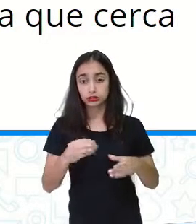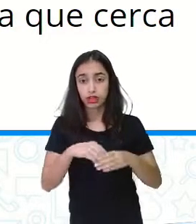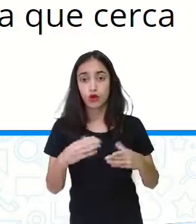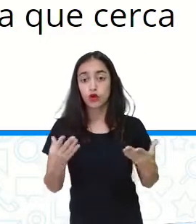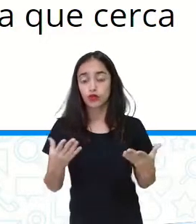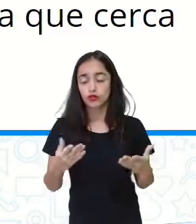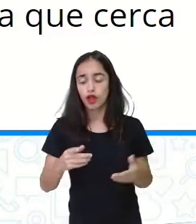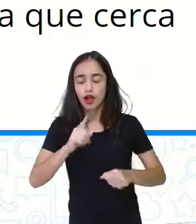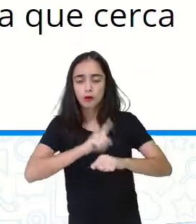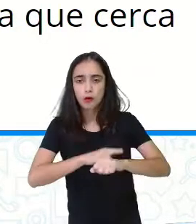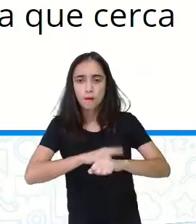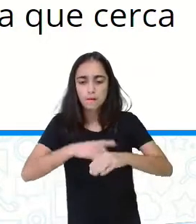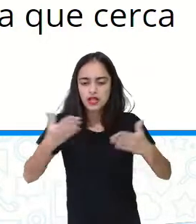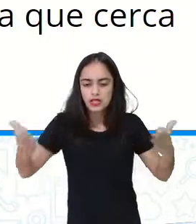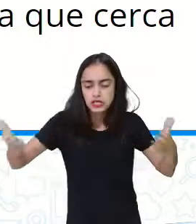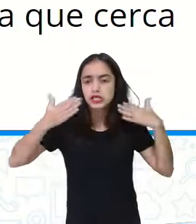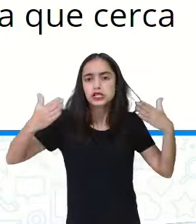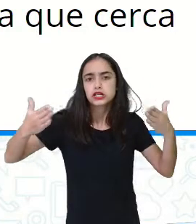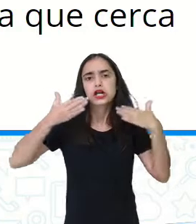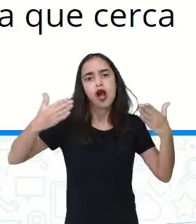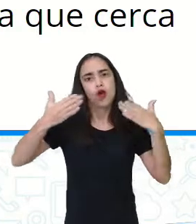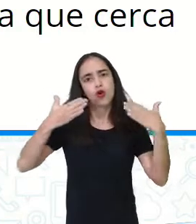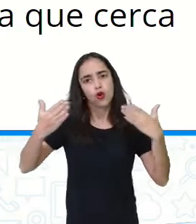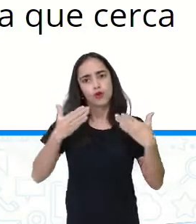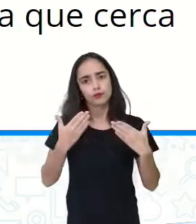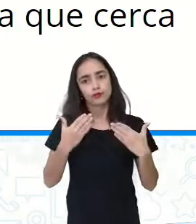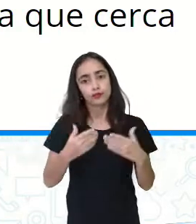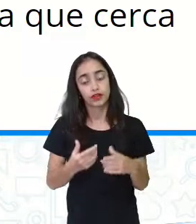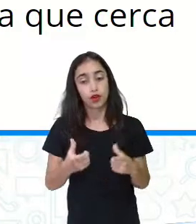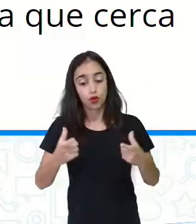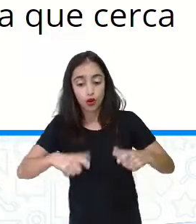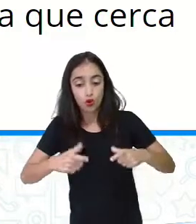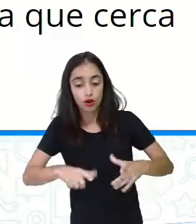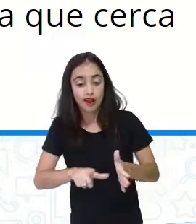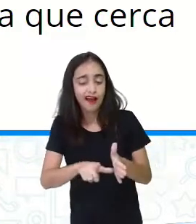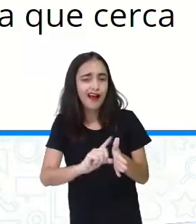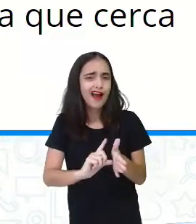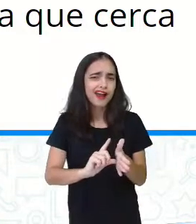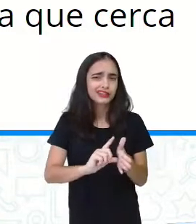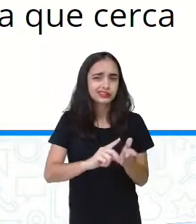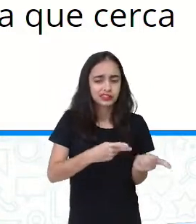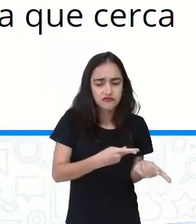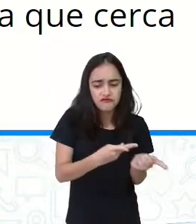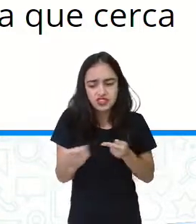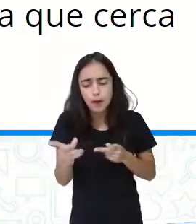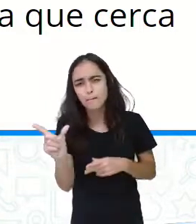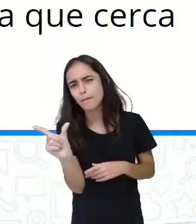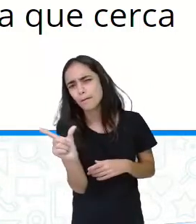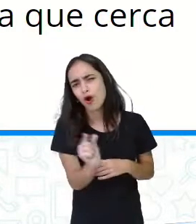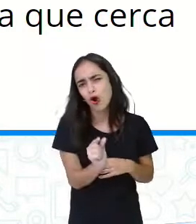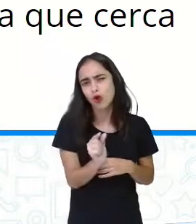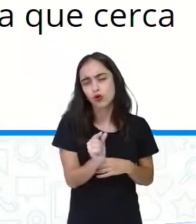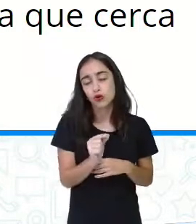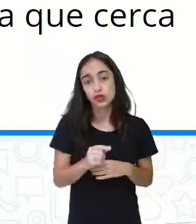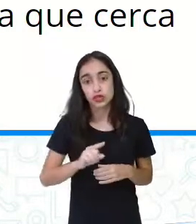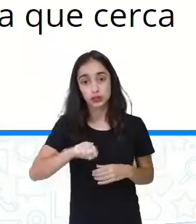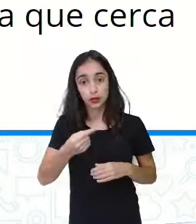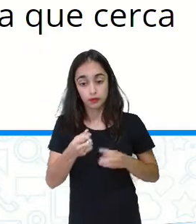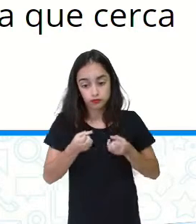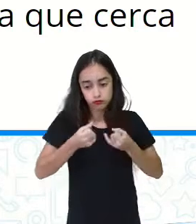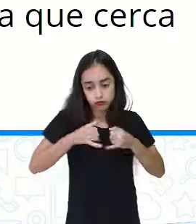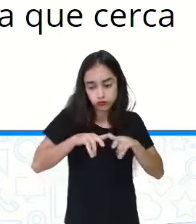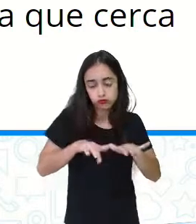Santo o local antes pouco visitado foi divulgado em uma página que mostra